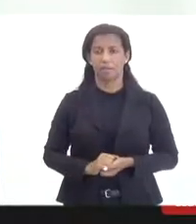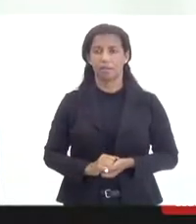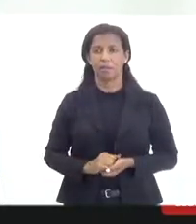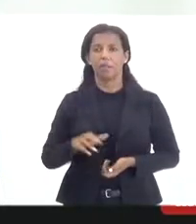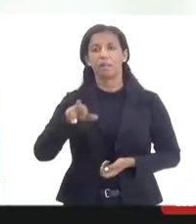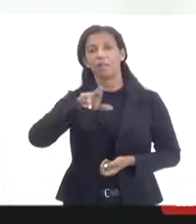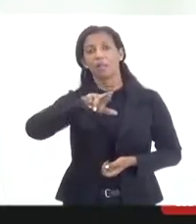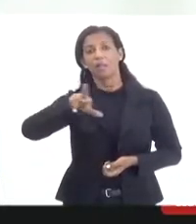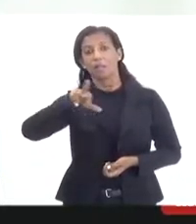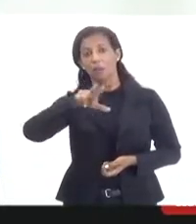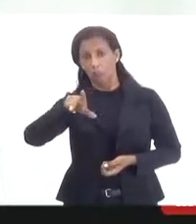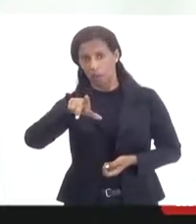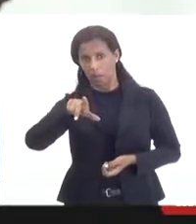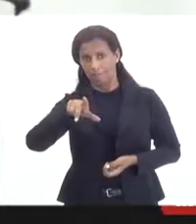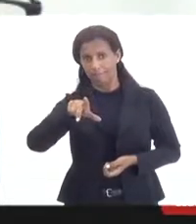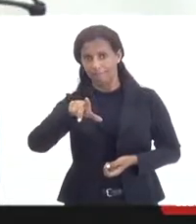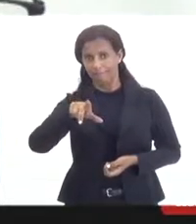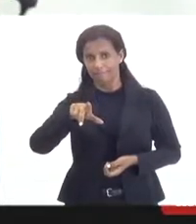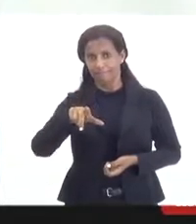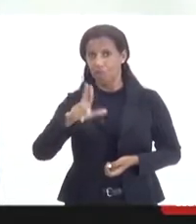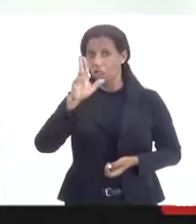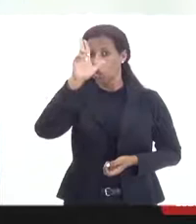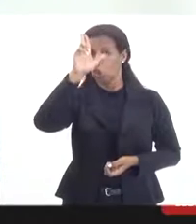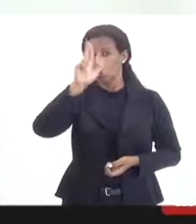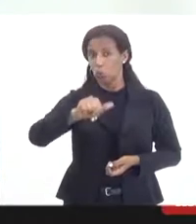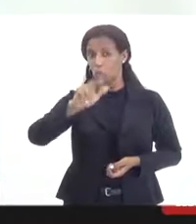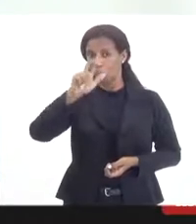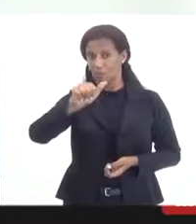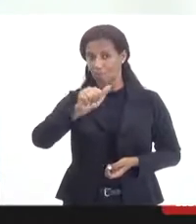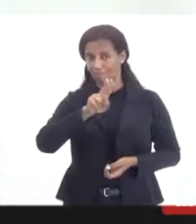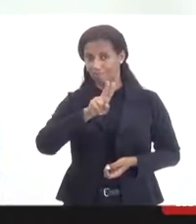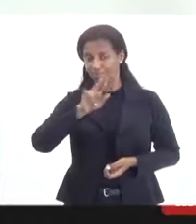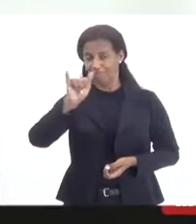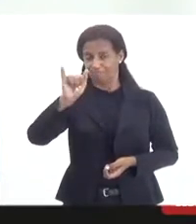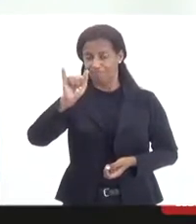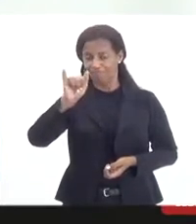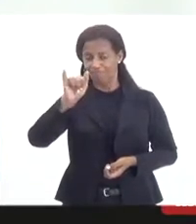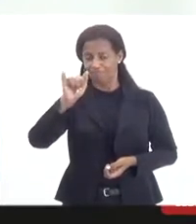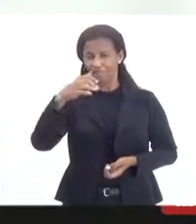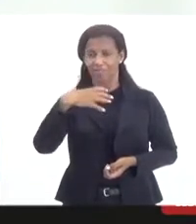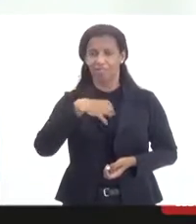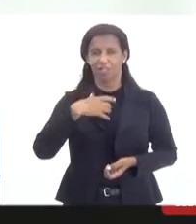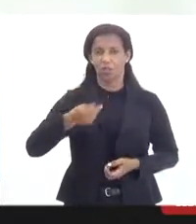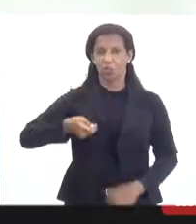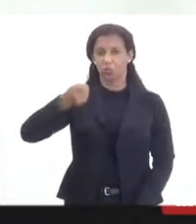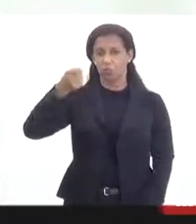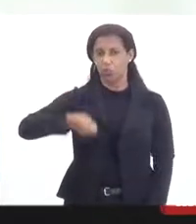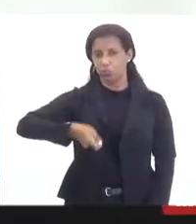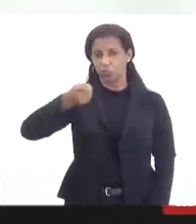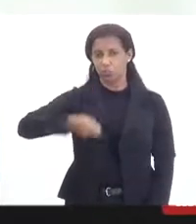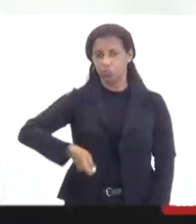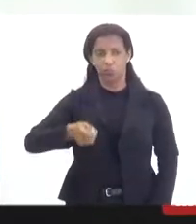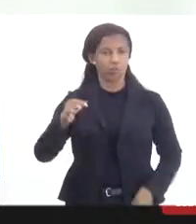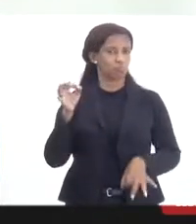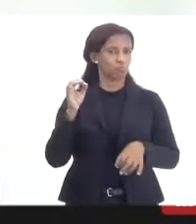não é, não foi e nunca será ser um tribunal de